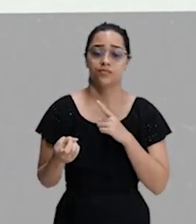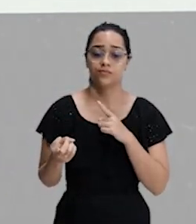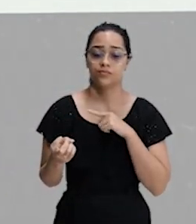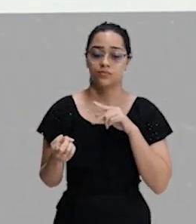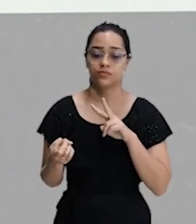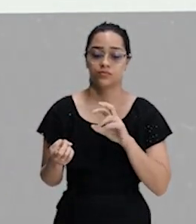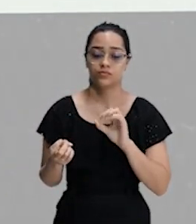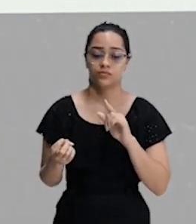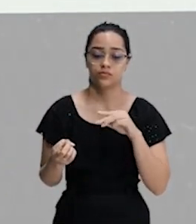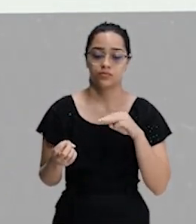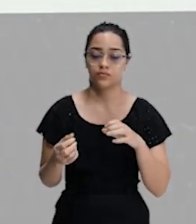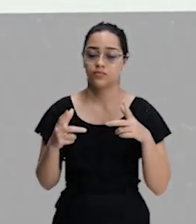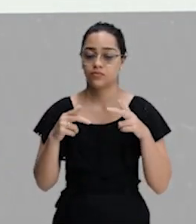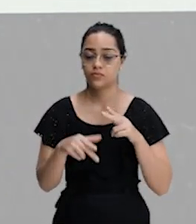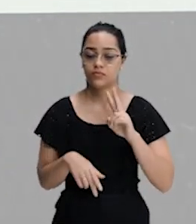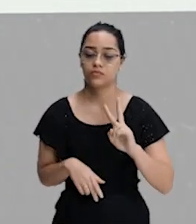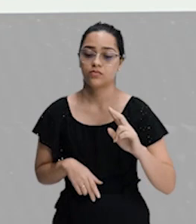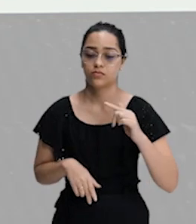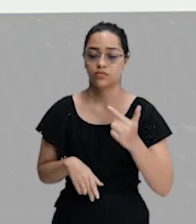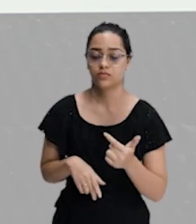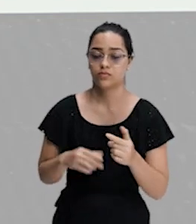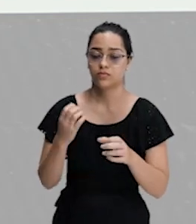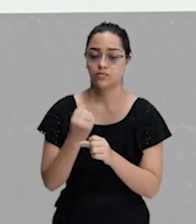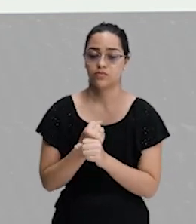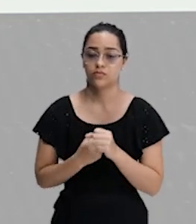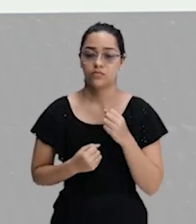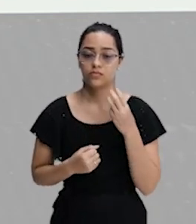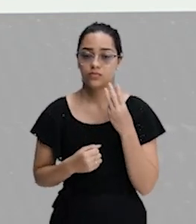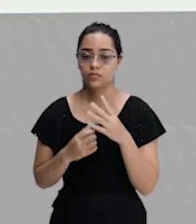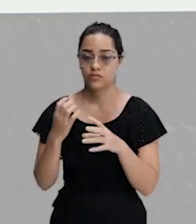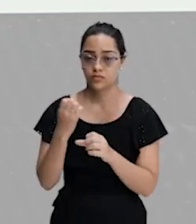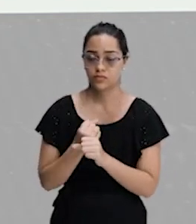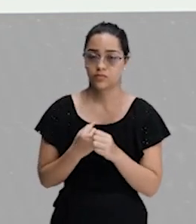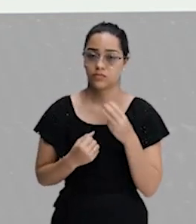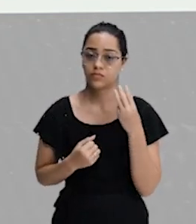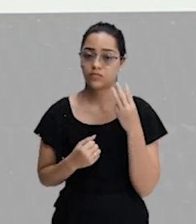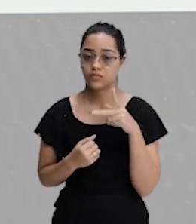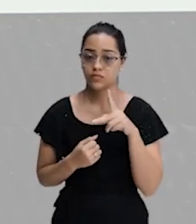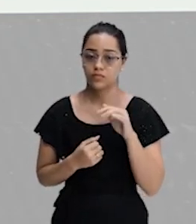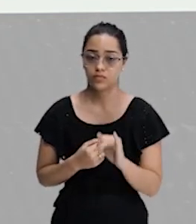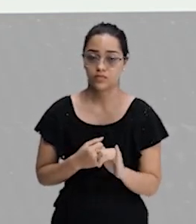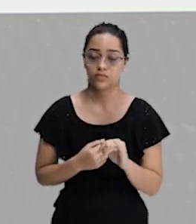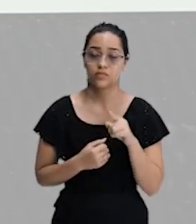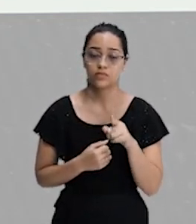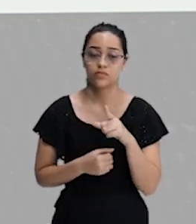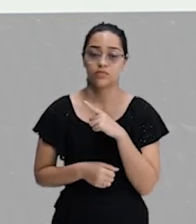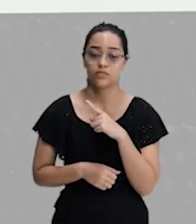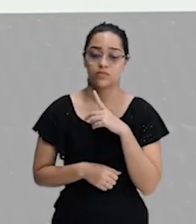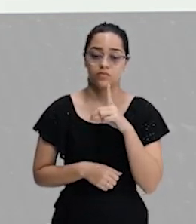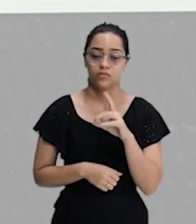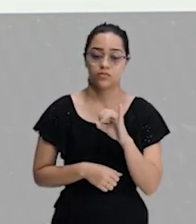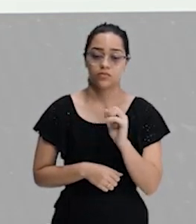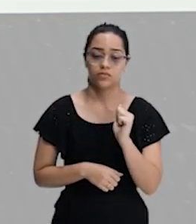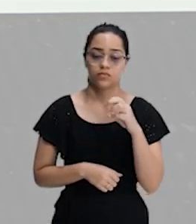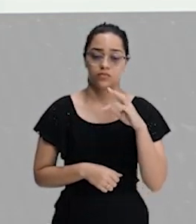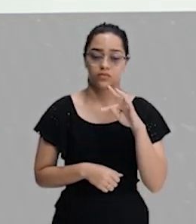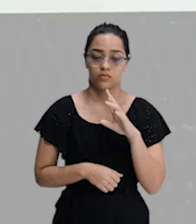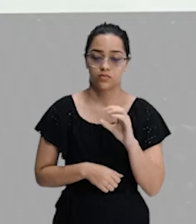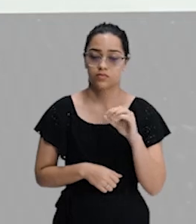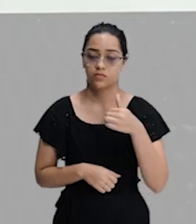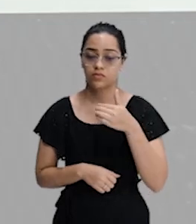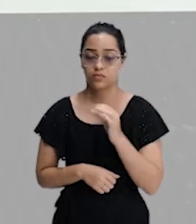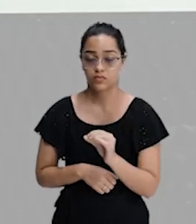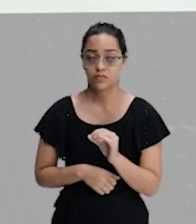volume aqui vai ser igual a V2, é igual a π. Nesse caso aqui, ó, você tem diâmetro 10.